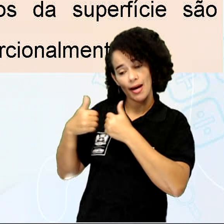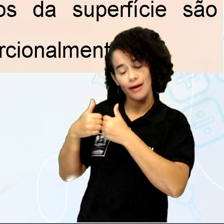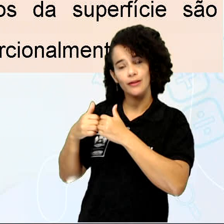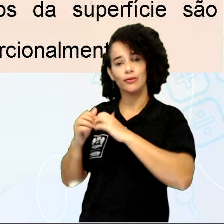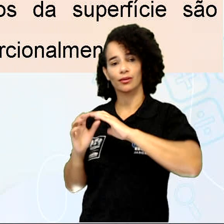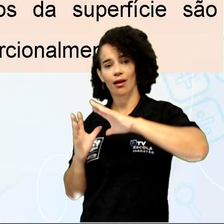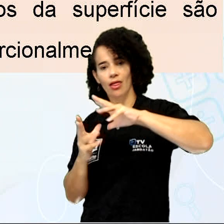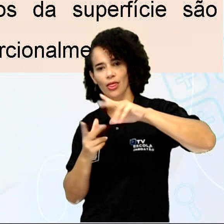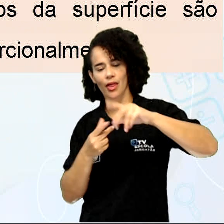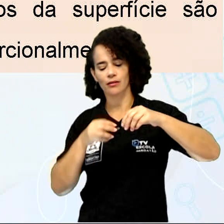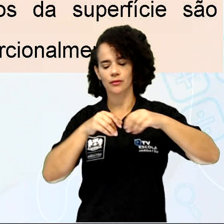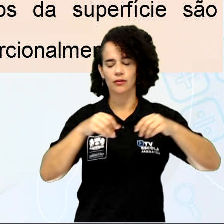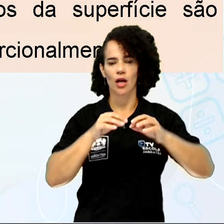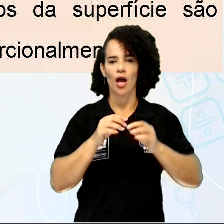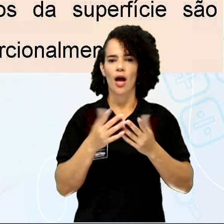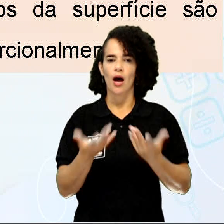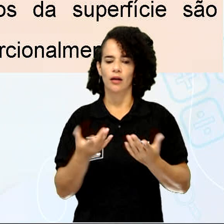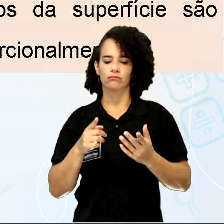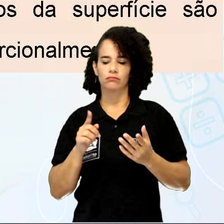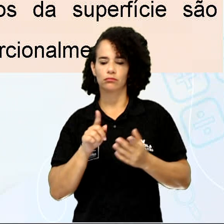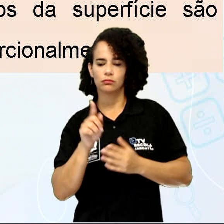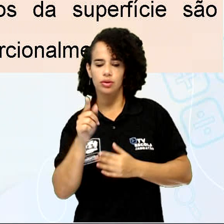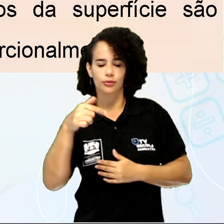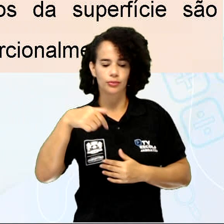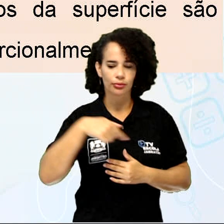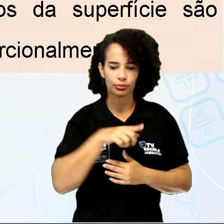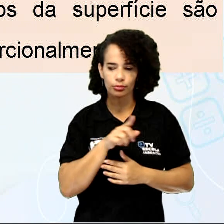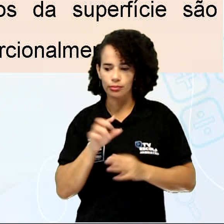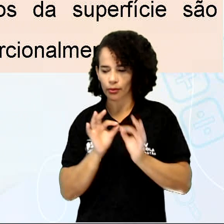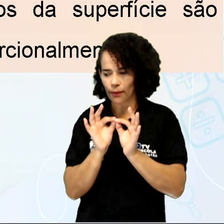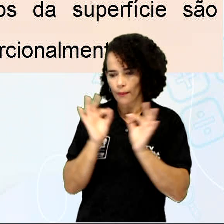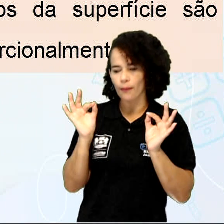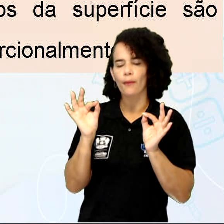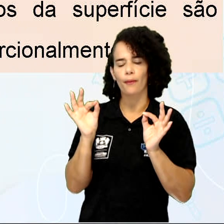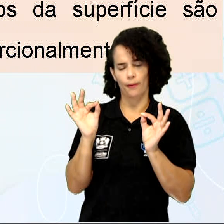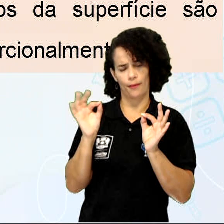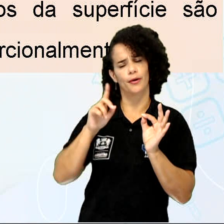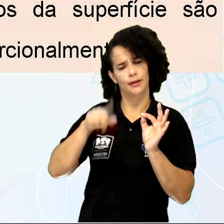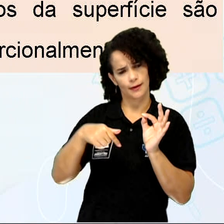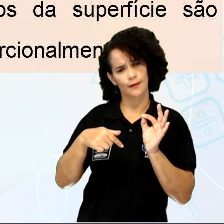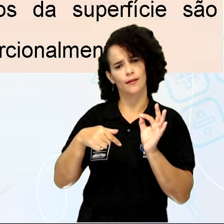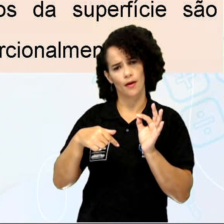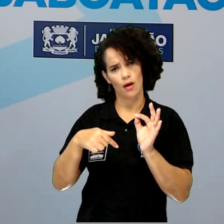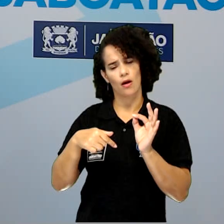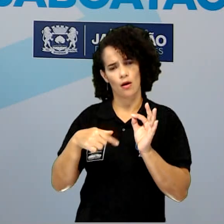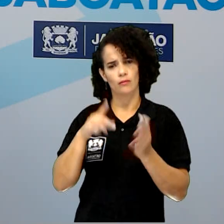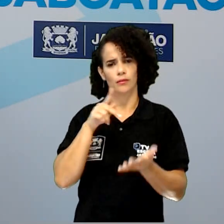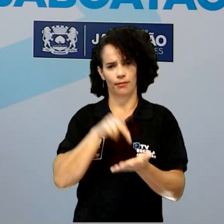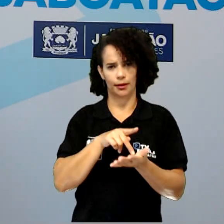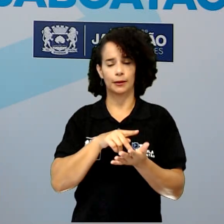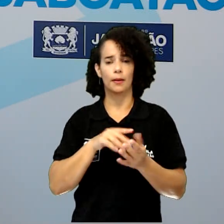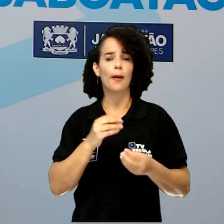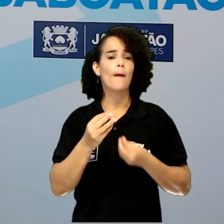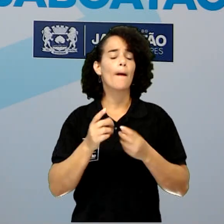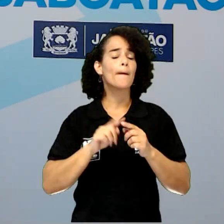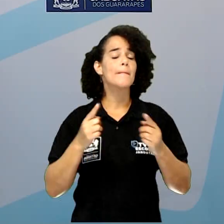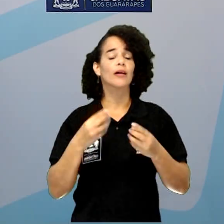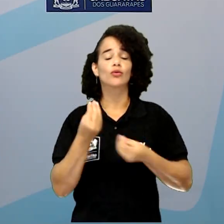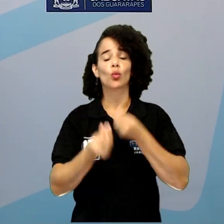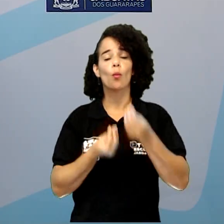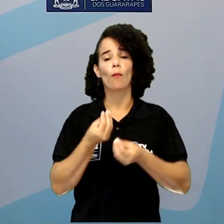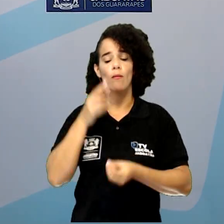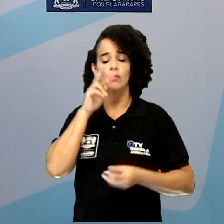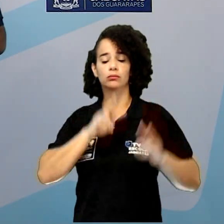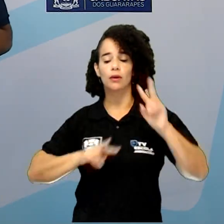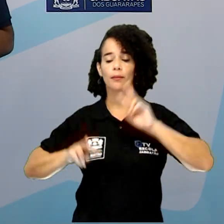e as distâncias entre os pontos da superfície são mantidas proporcionalmente. Mas como você observa